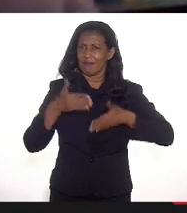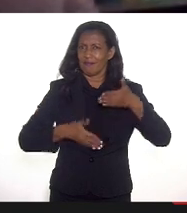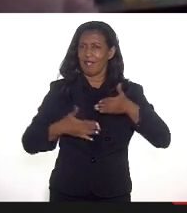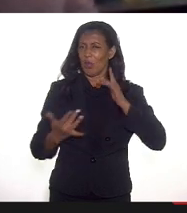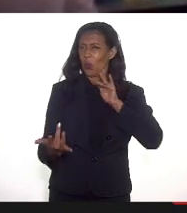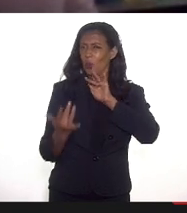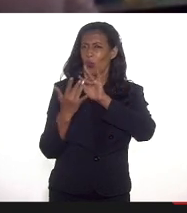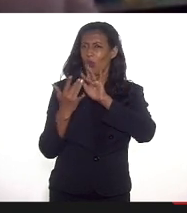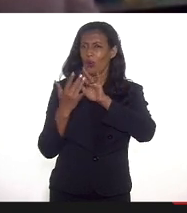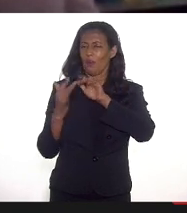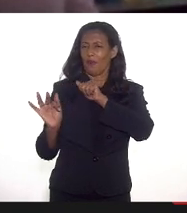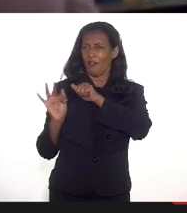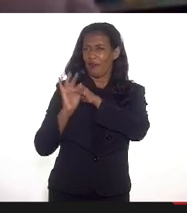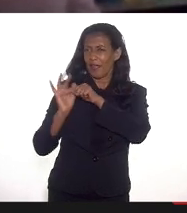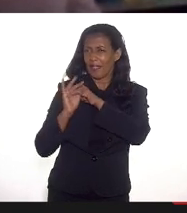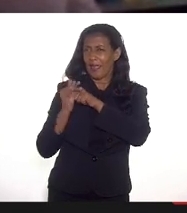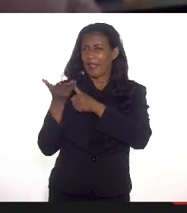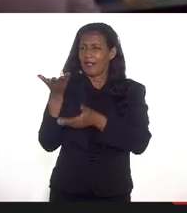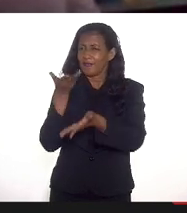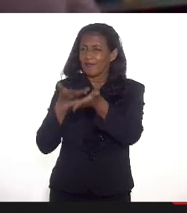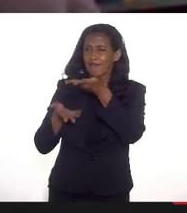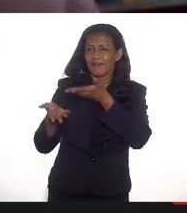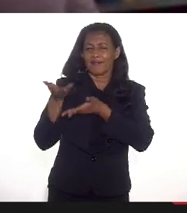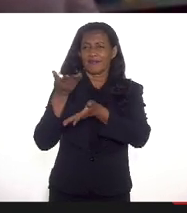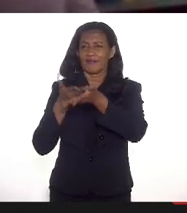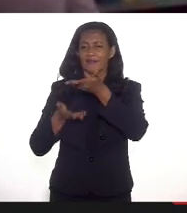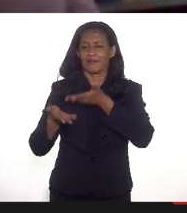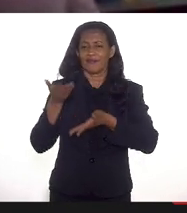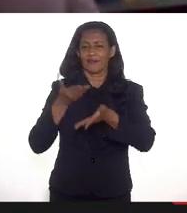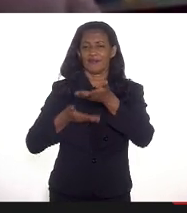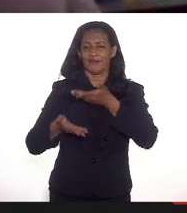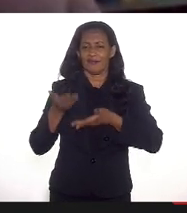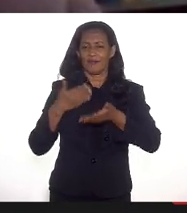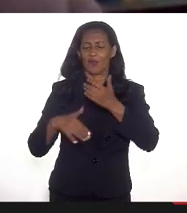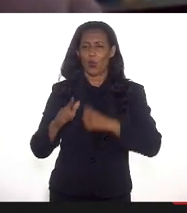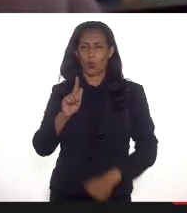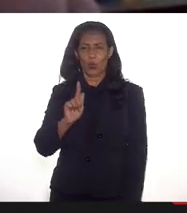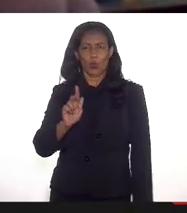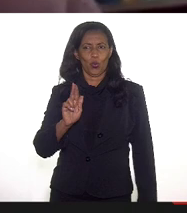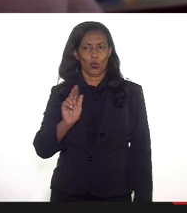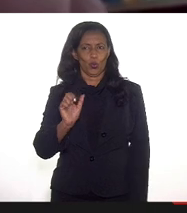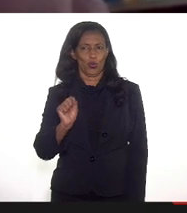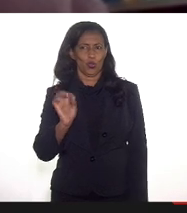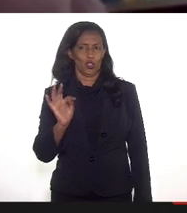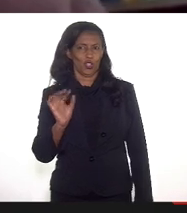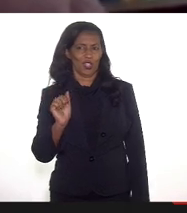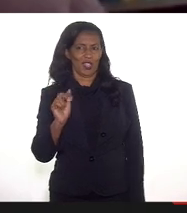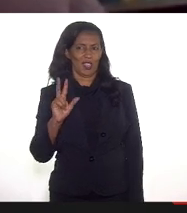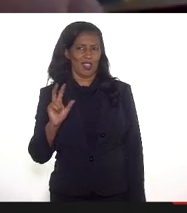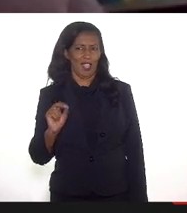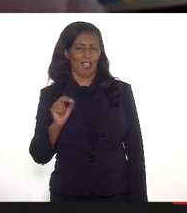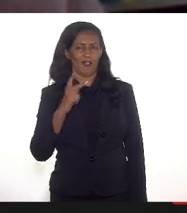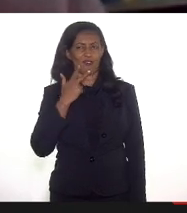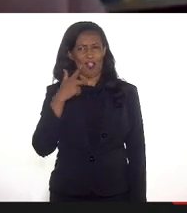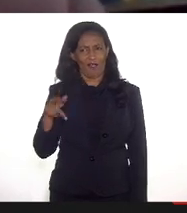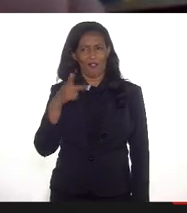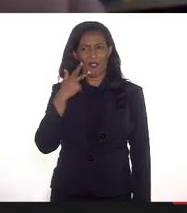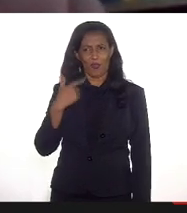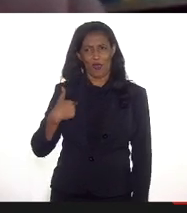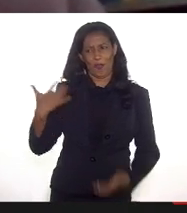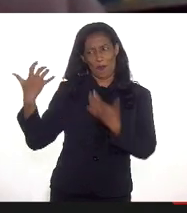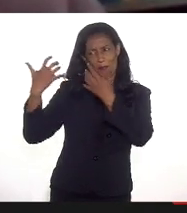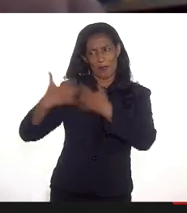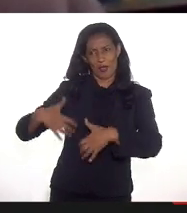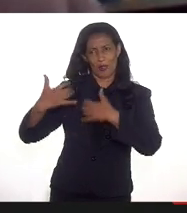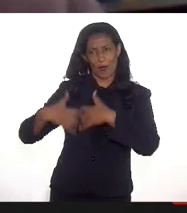FAETEC, lógico, né, o Gustavo já falou, inclusive, né, eu fui prefeito de Petrópolis 3 mandatos, então, né, tive